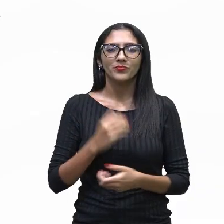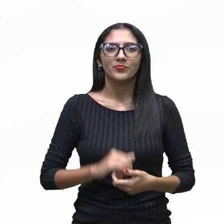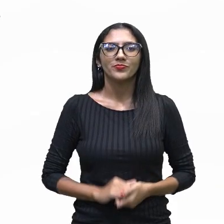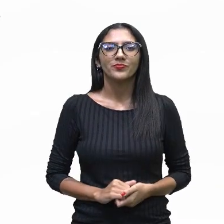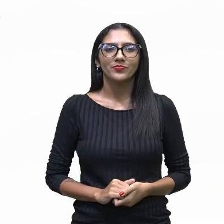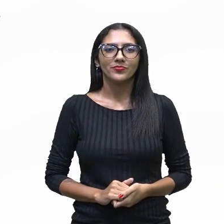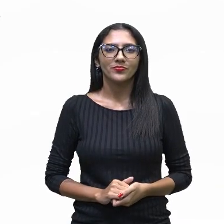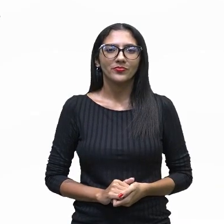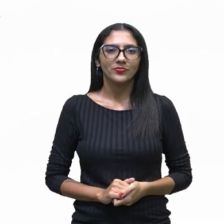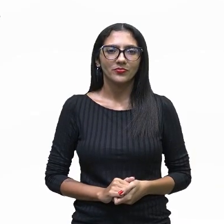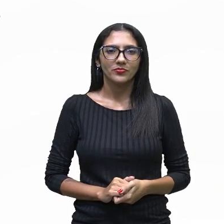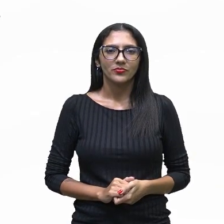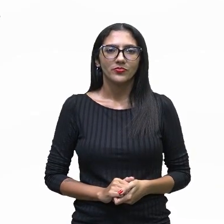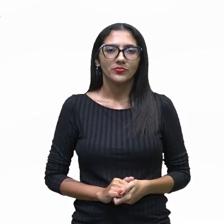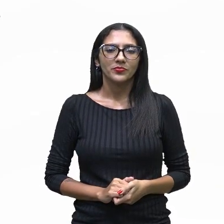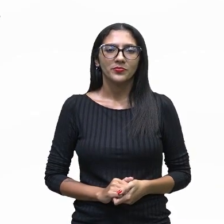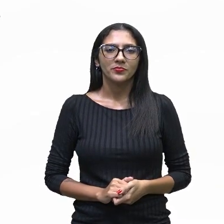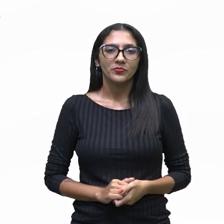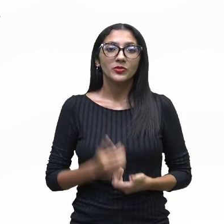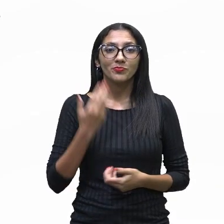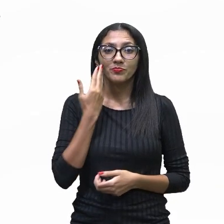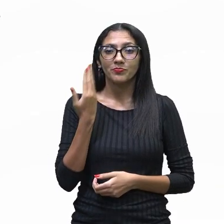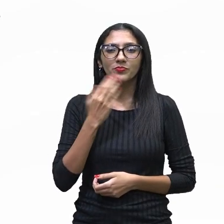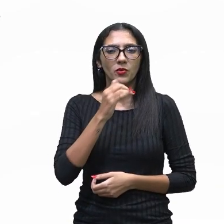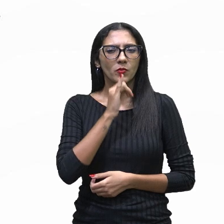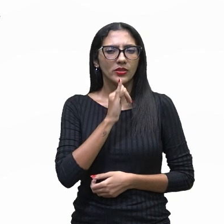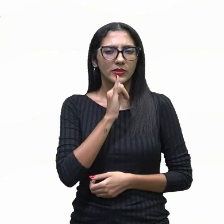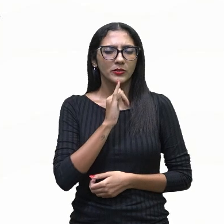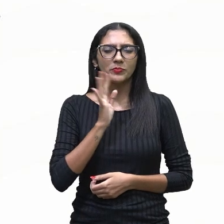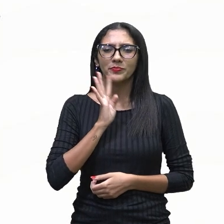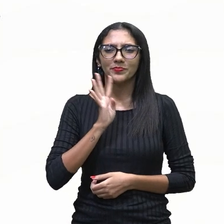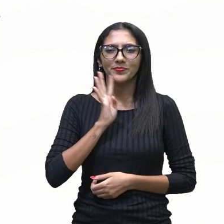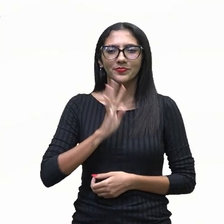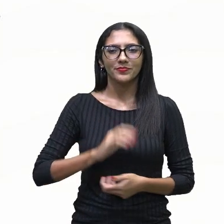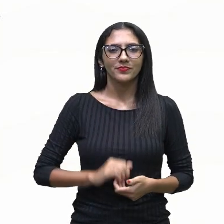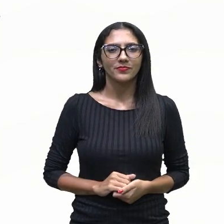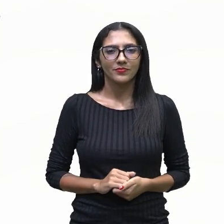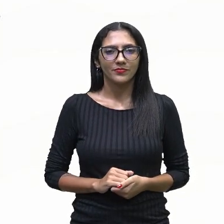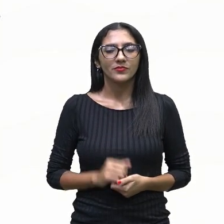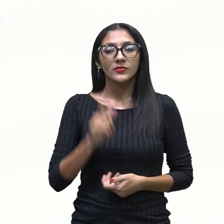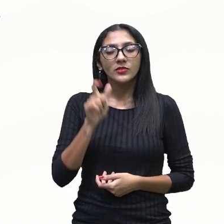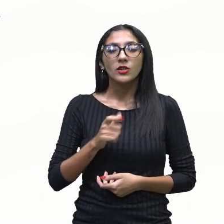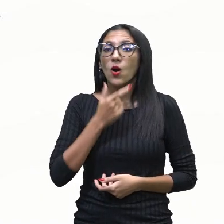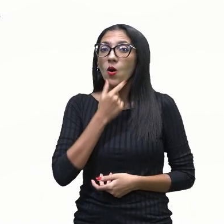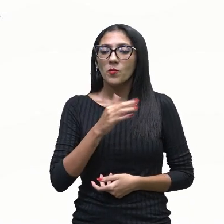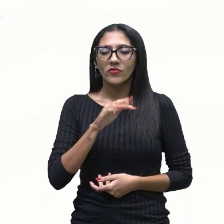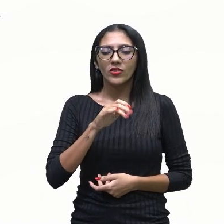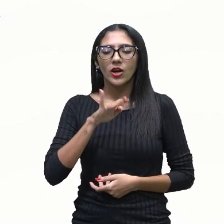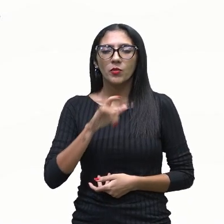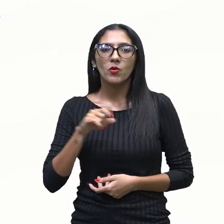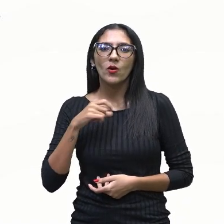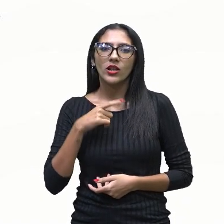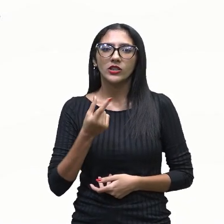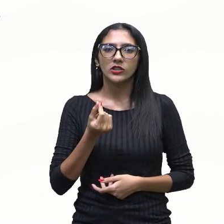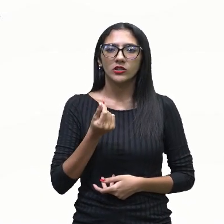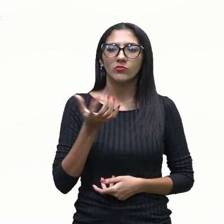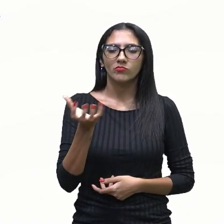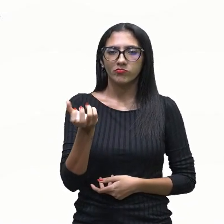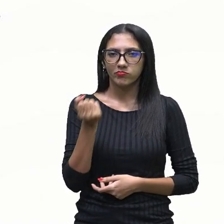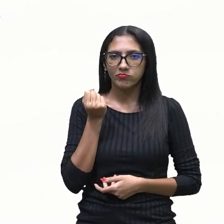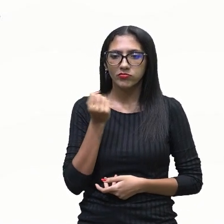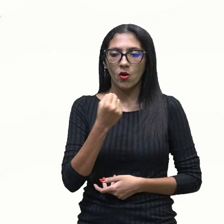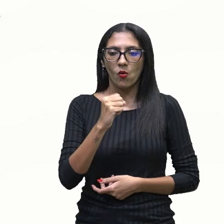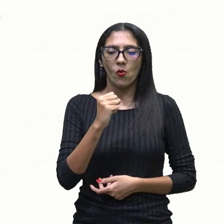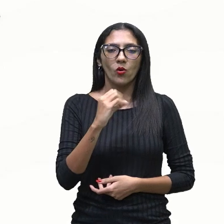então. Temos aí um exemplo bem bacana, olha lá. Fábio sacou R$800 com cartão